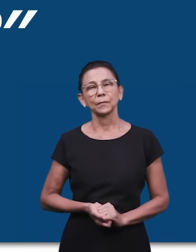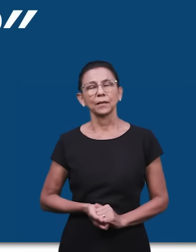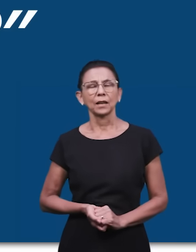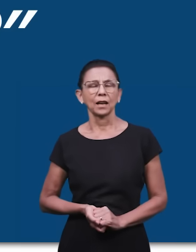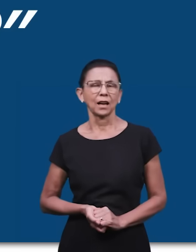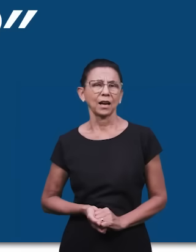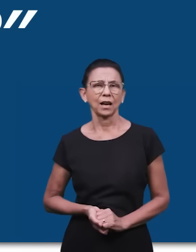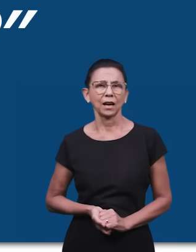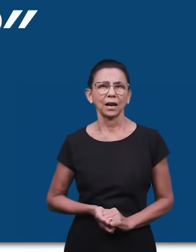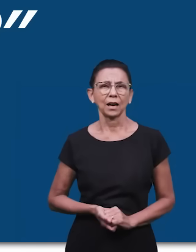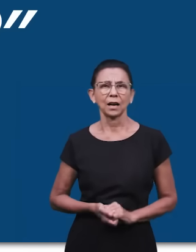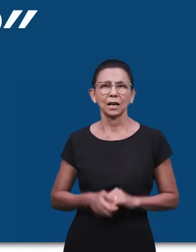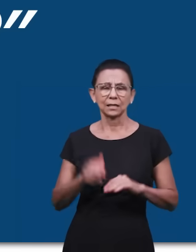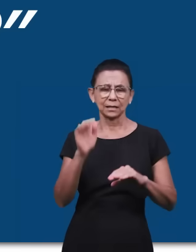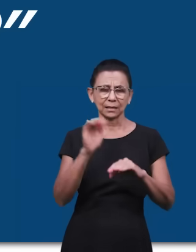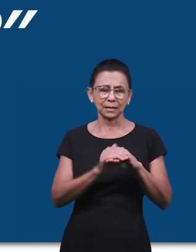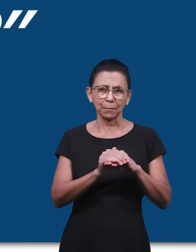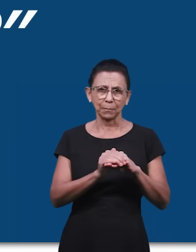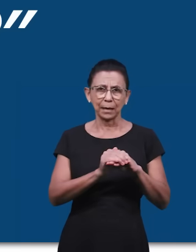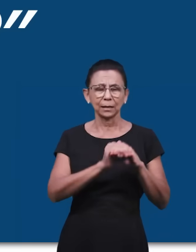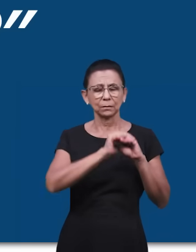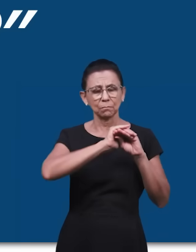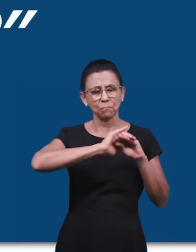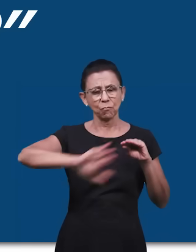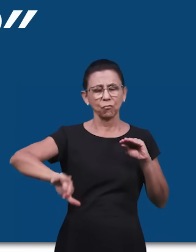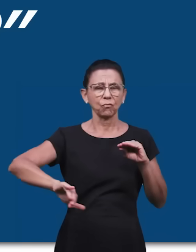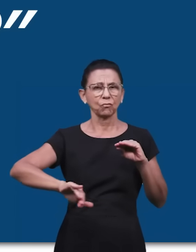já tirei os meus sapatos,